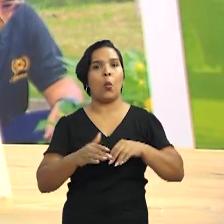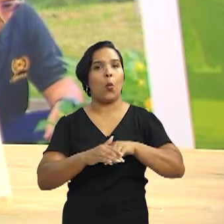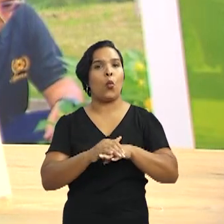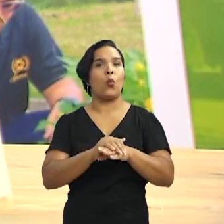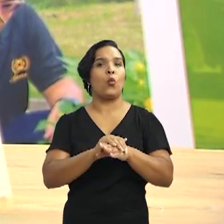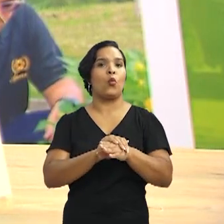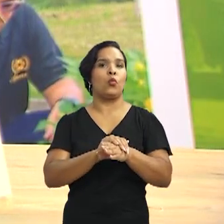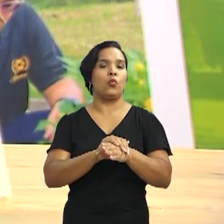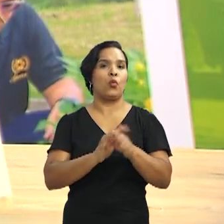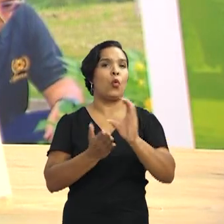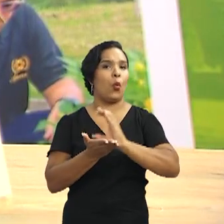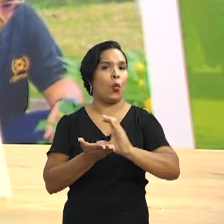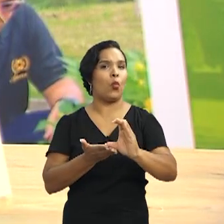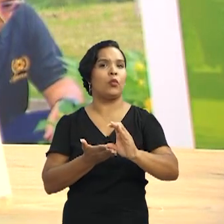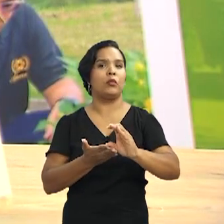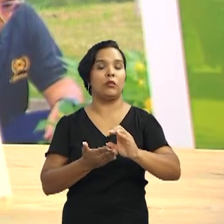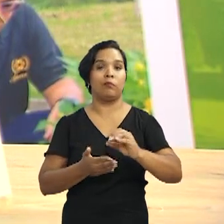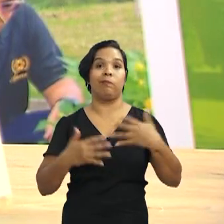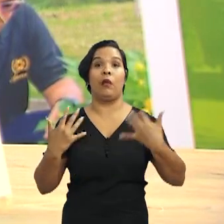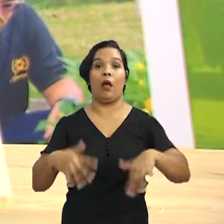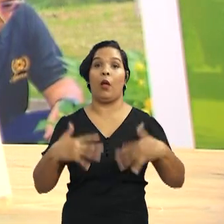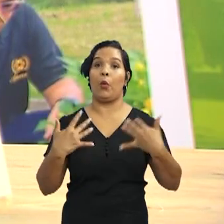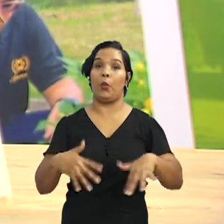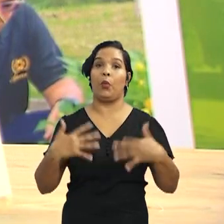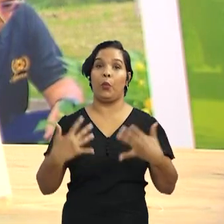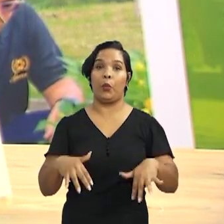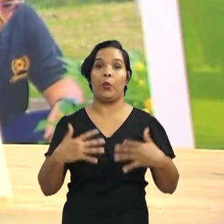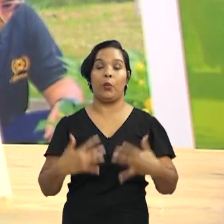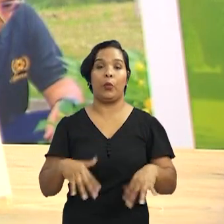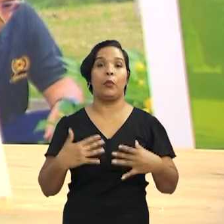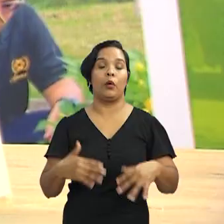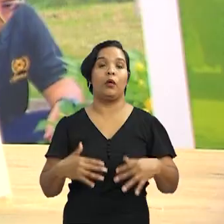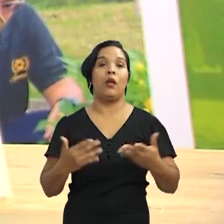da balança tinha um custo muito alto, que eu